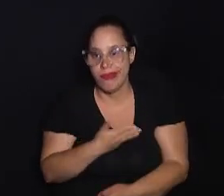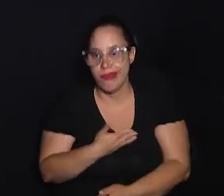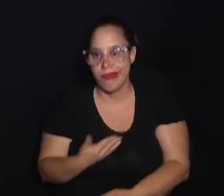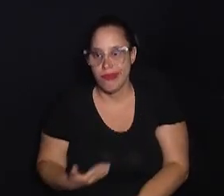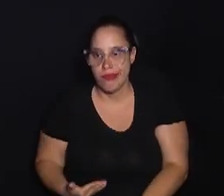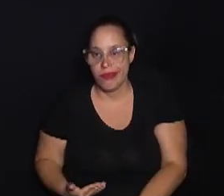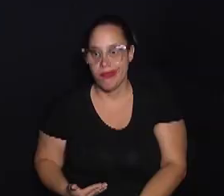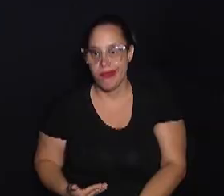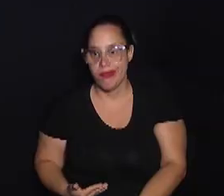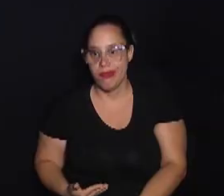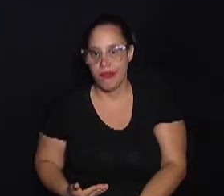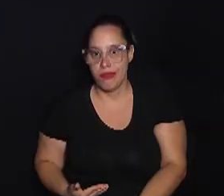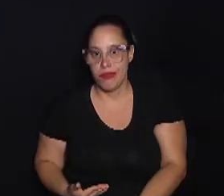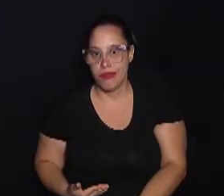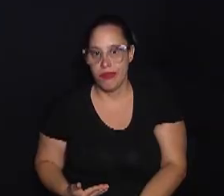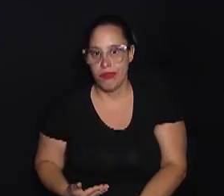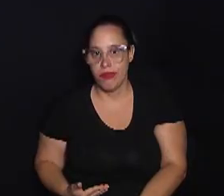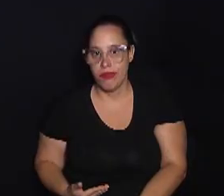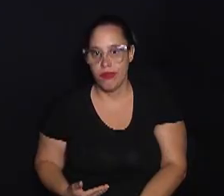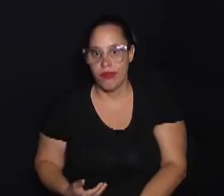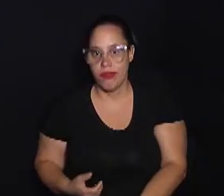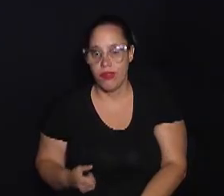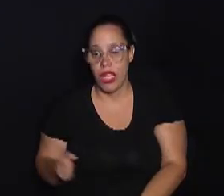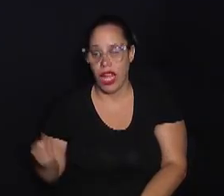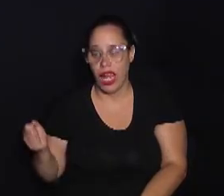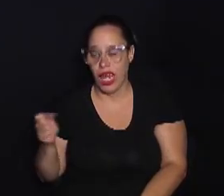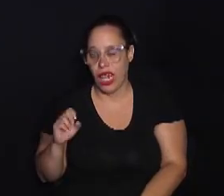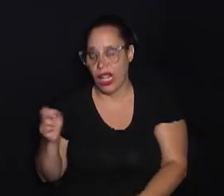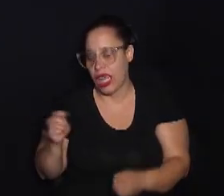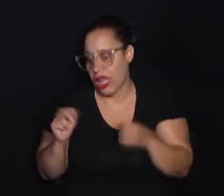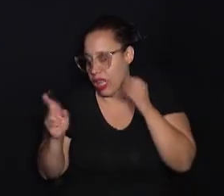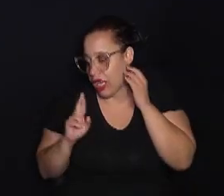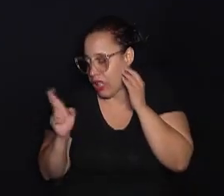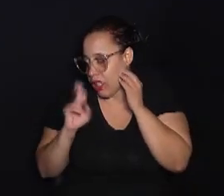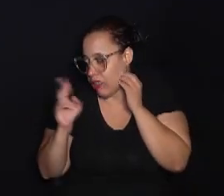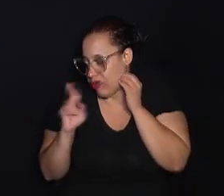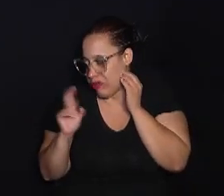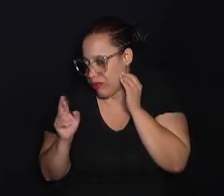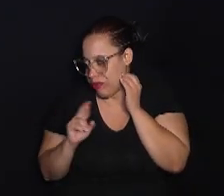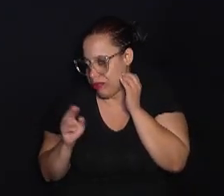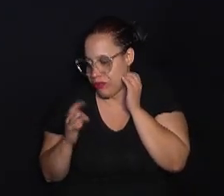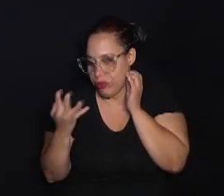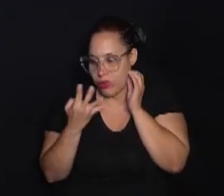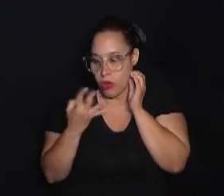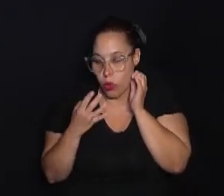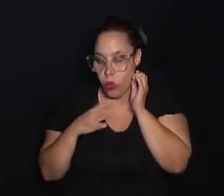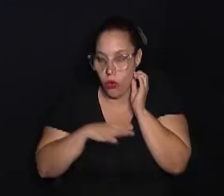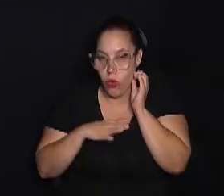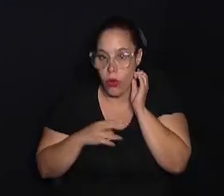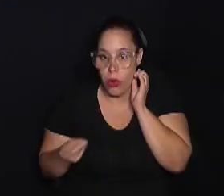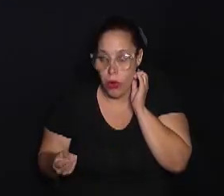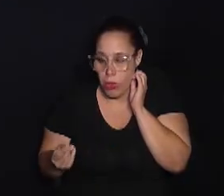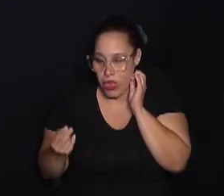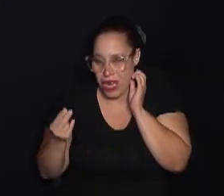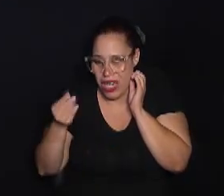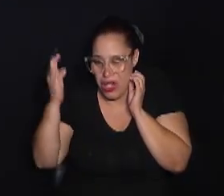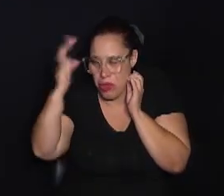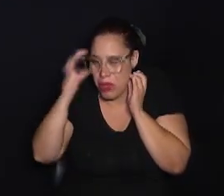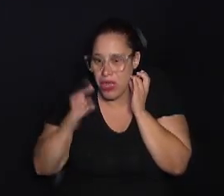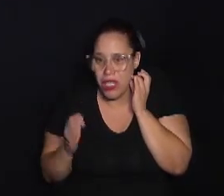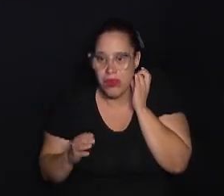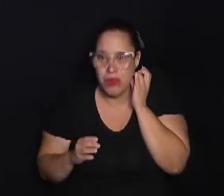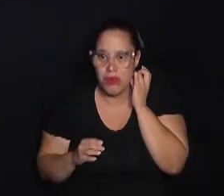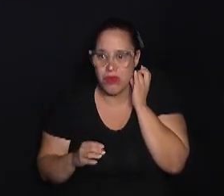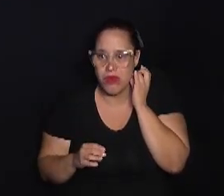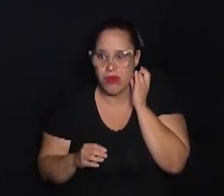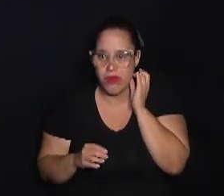custo do transporte em Campinas é caro, gente, né? A gente está falando de uma cidade que é a 4ª cidade mais cara do Brasil,